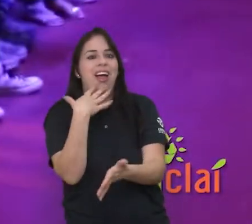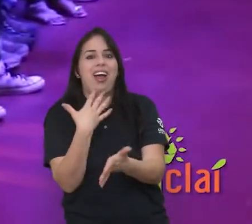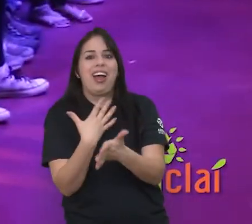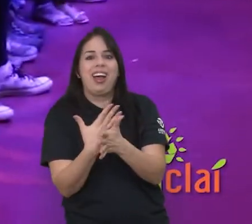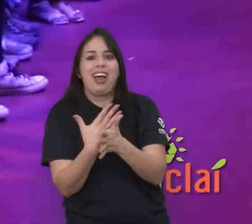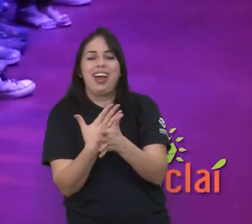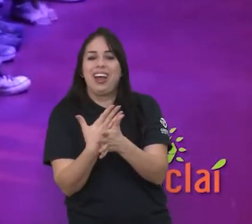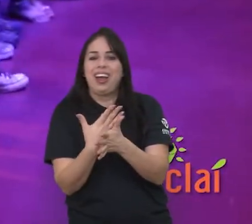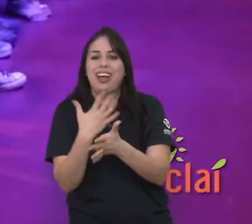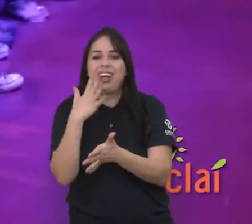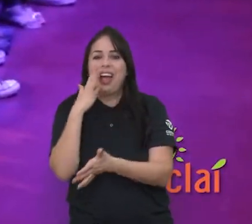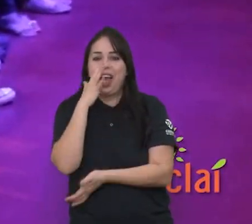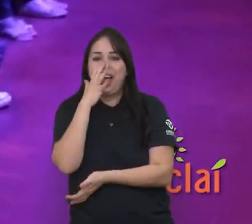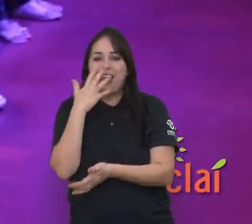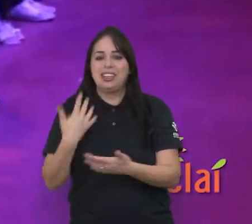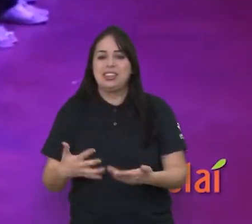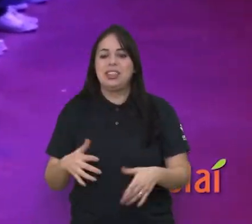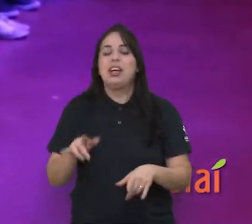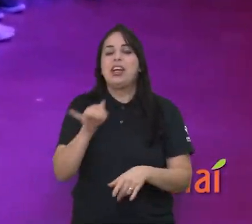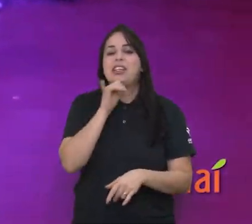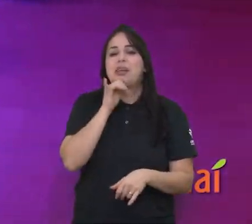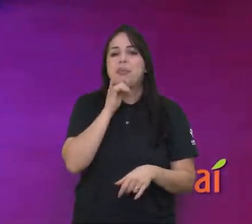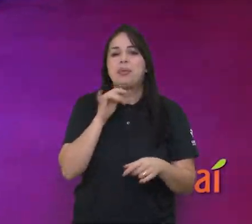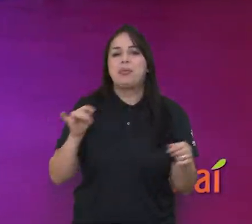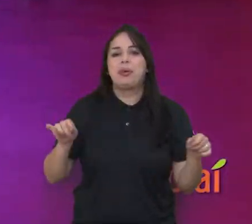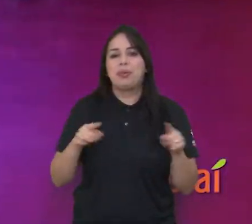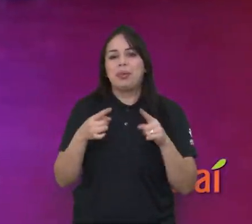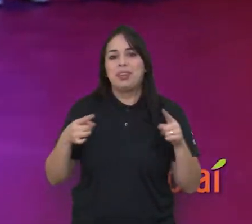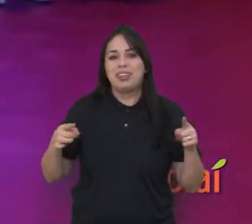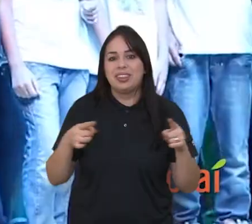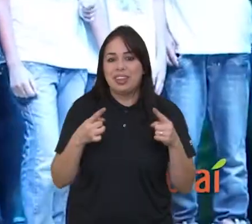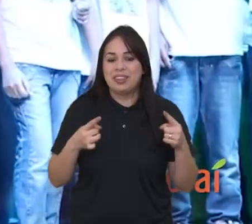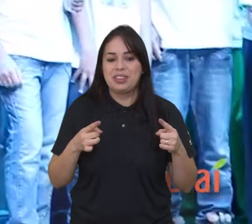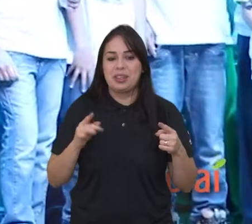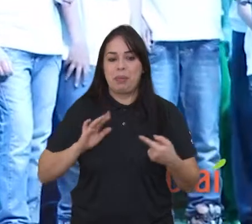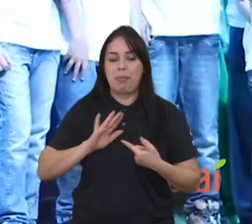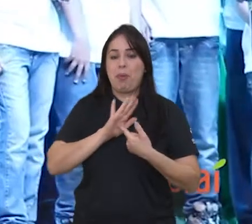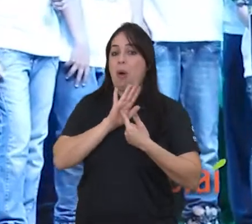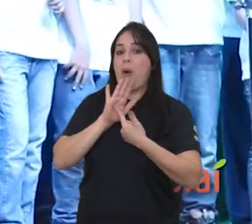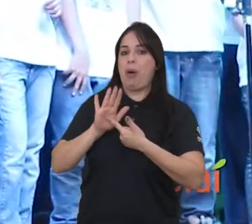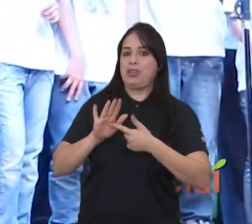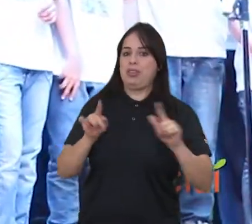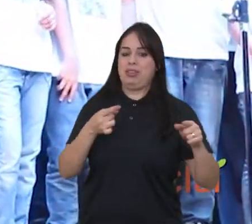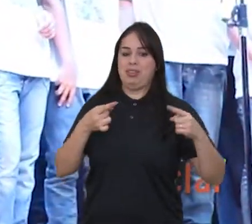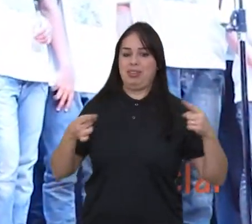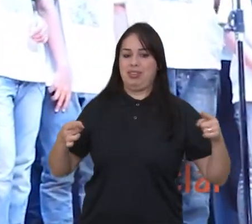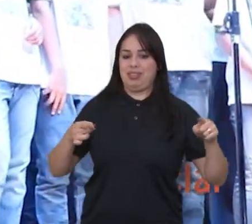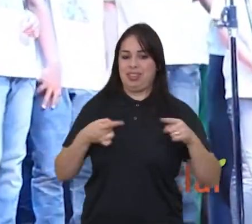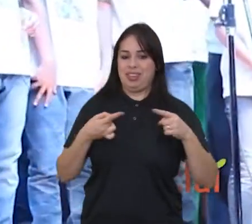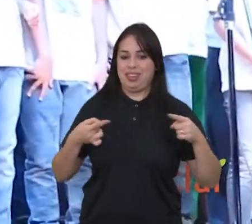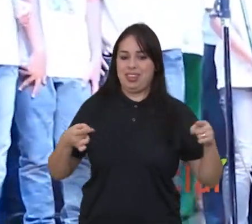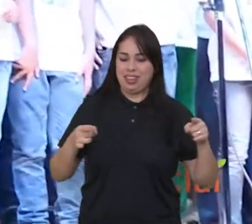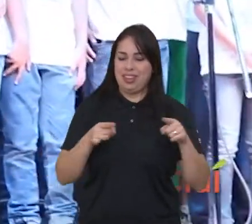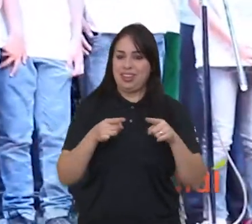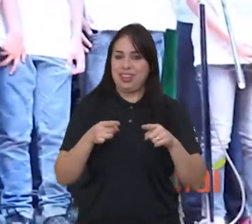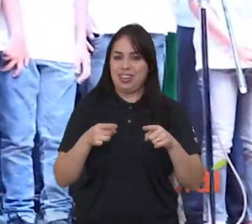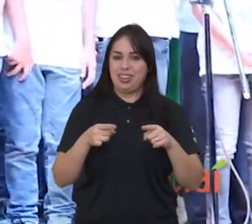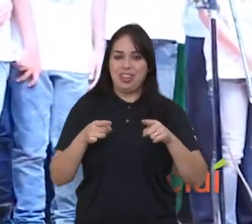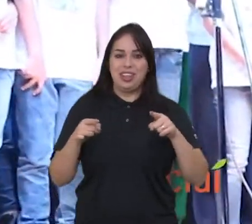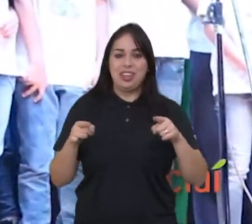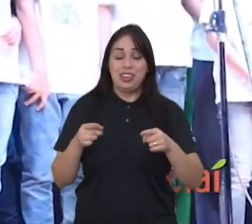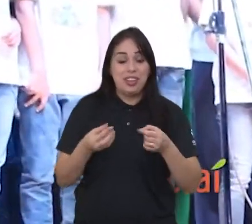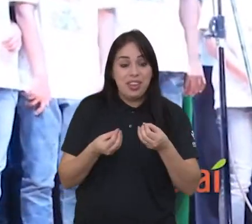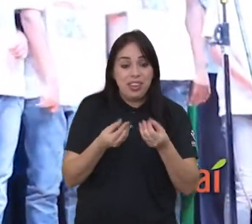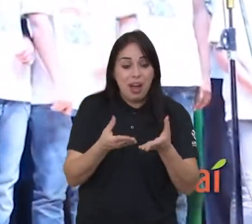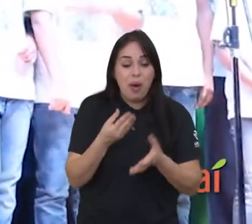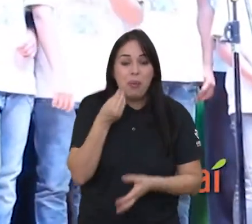falo das atividades de musicalização em que a gente monta espetáculos, né, com os alunos. E quando você dá